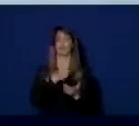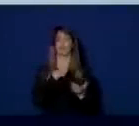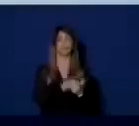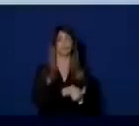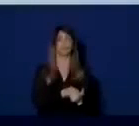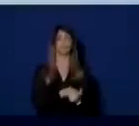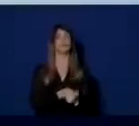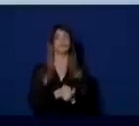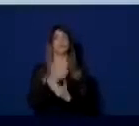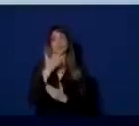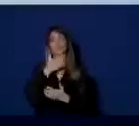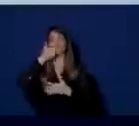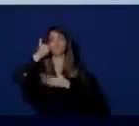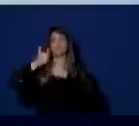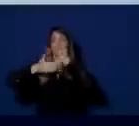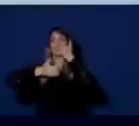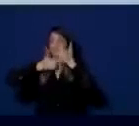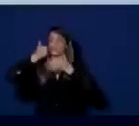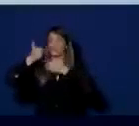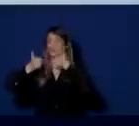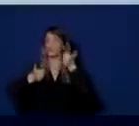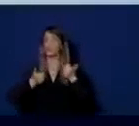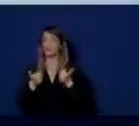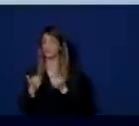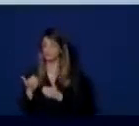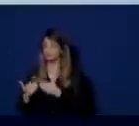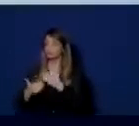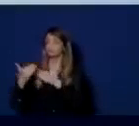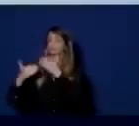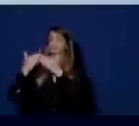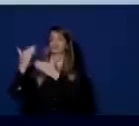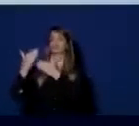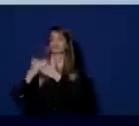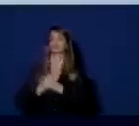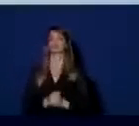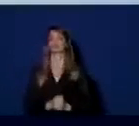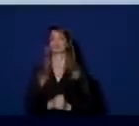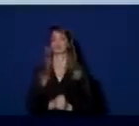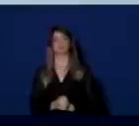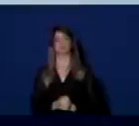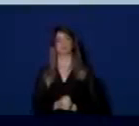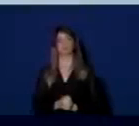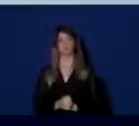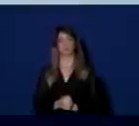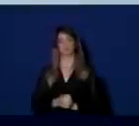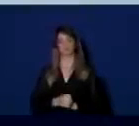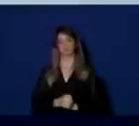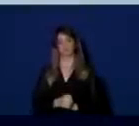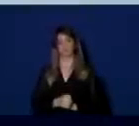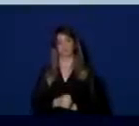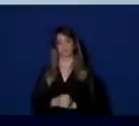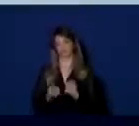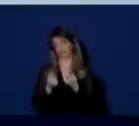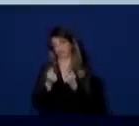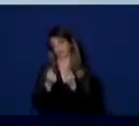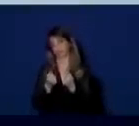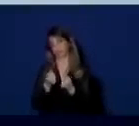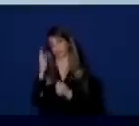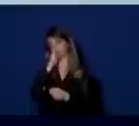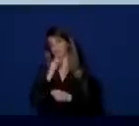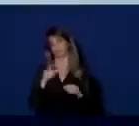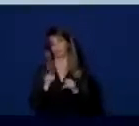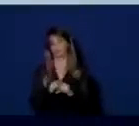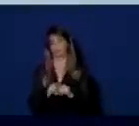acabou melhorando o desempenho das suas moedas e, no caso do Brasil, também.